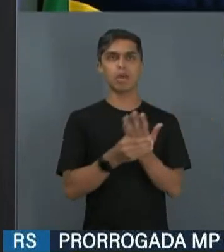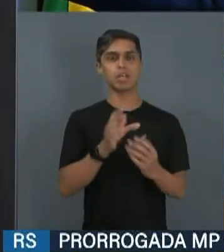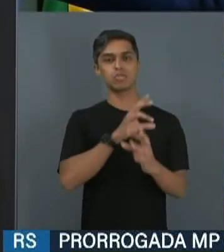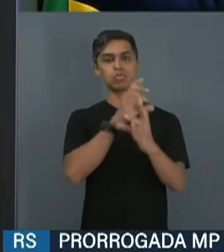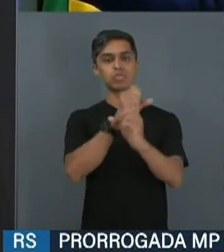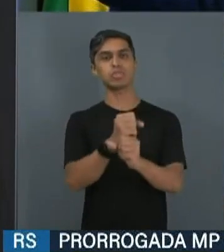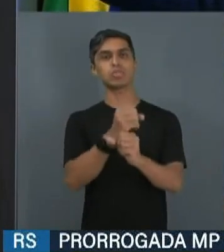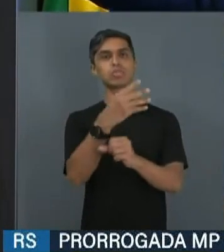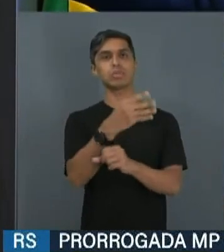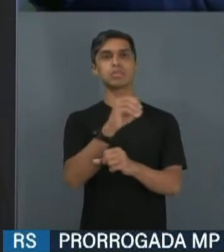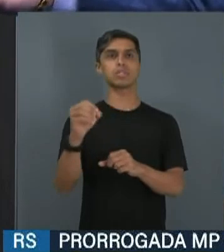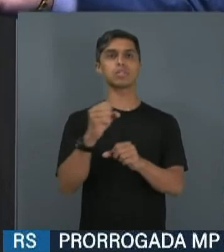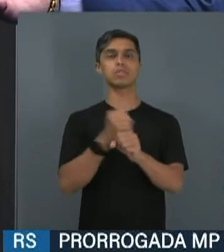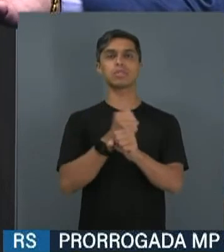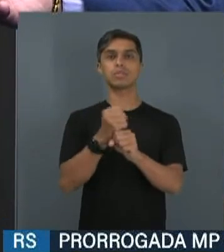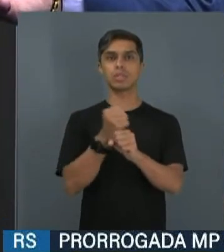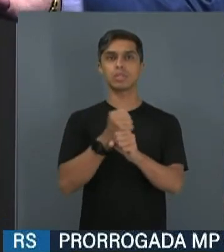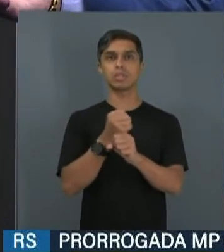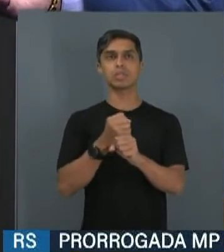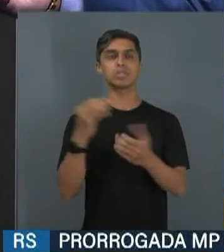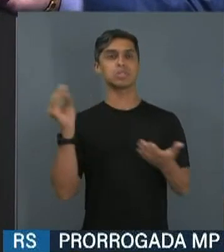400 anos, como um Cabaculá,